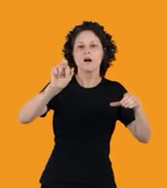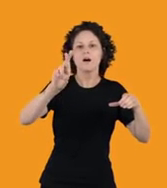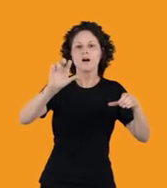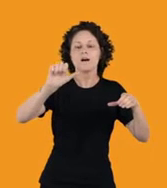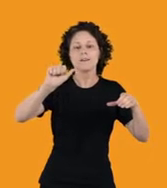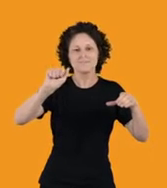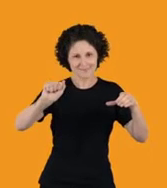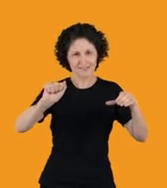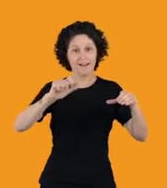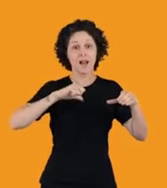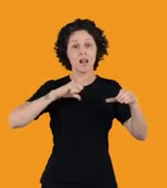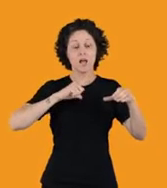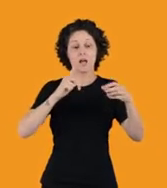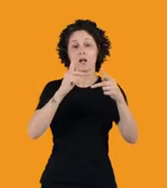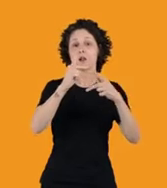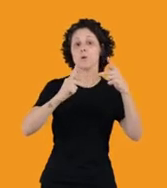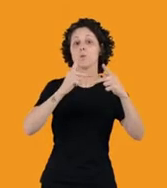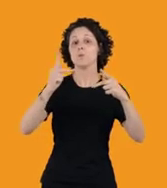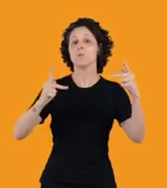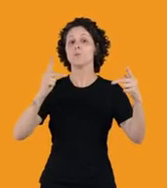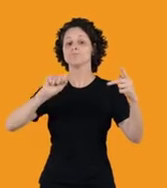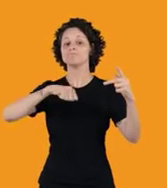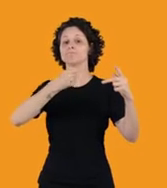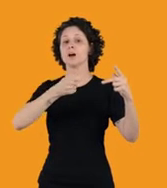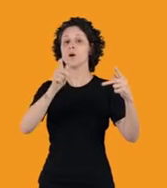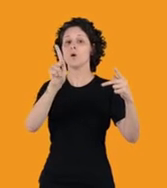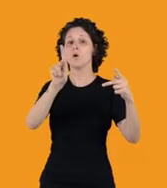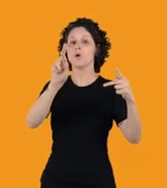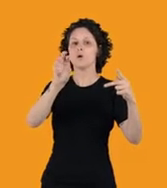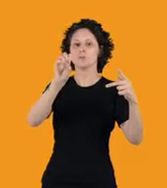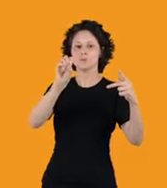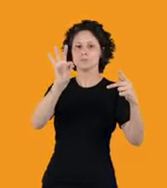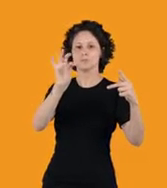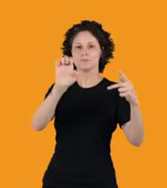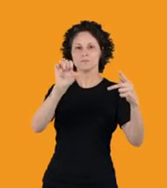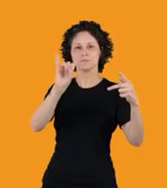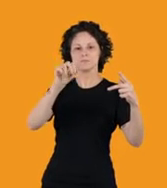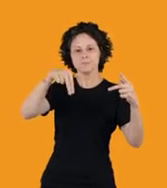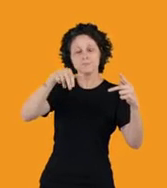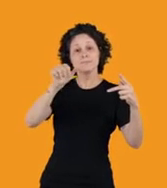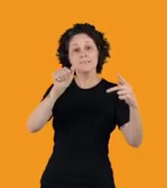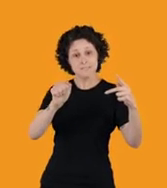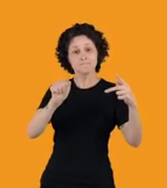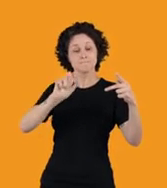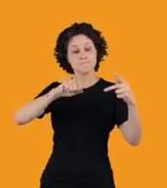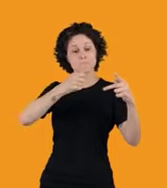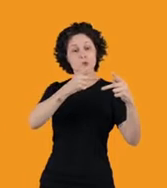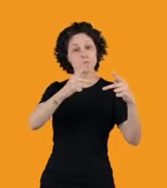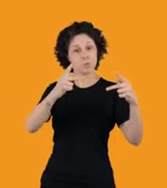falando da clara. Ela tem proteína e água. As proteínas são moléculas muito grandes e elas